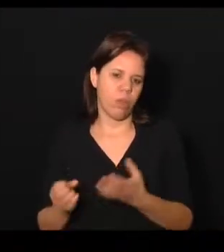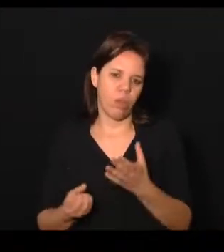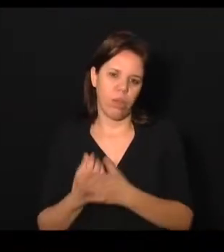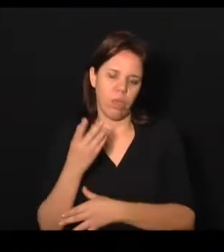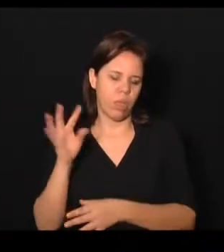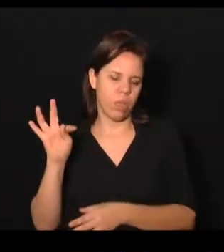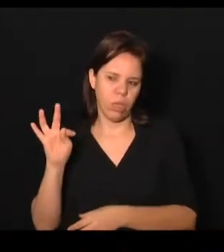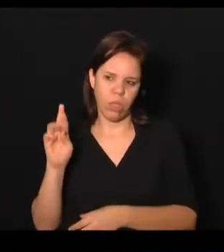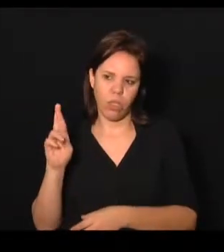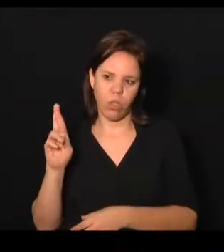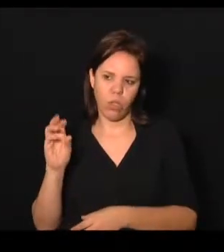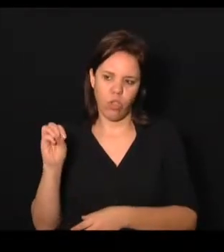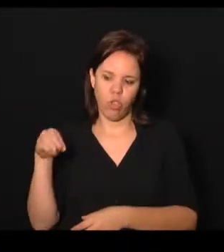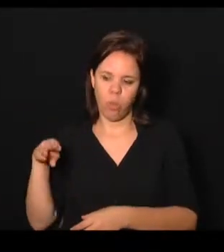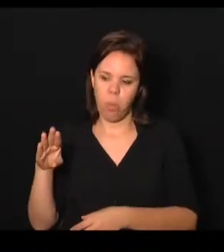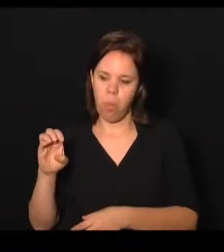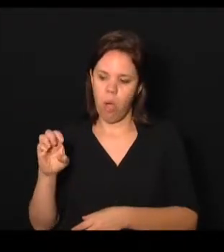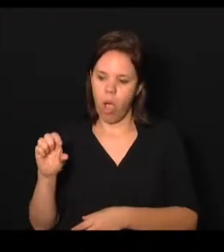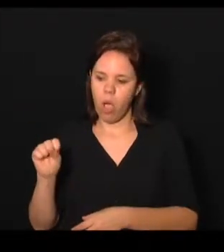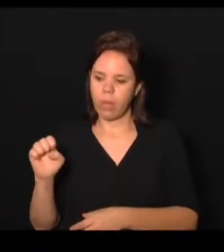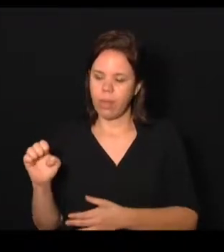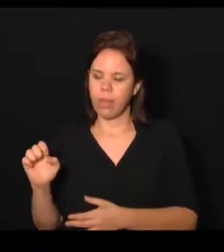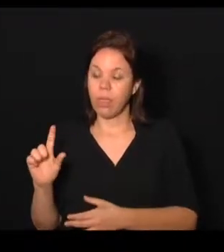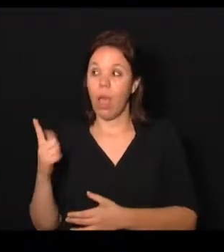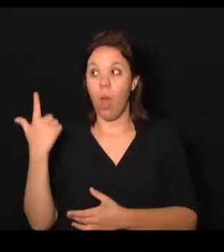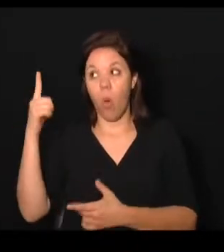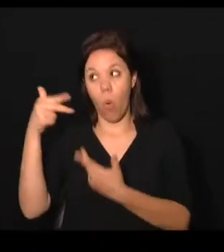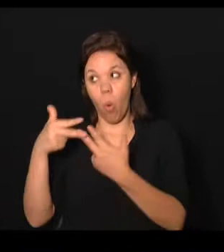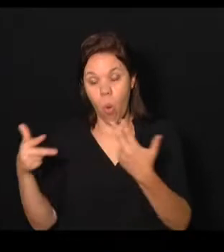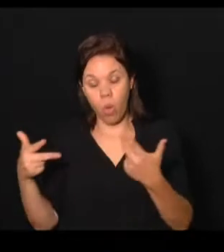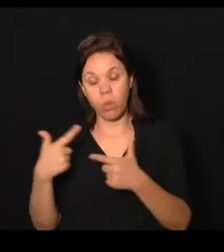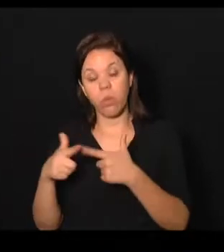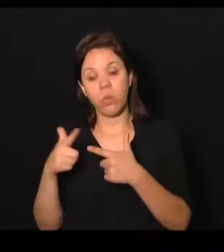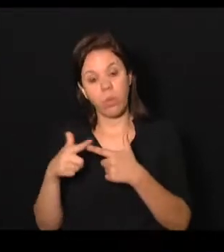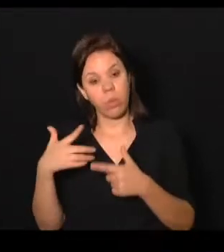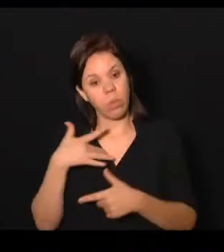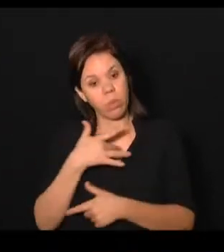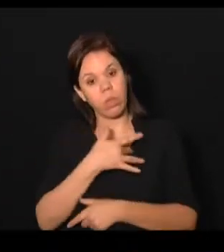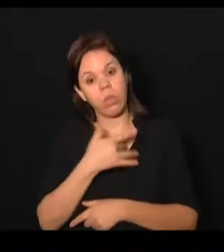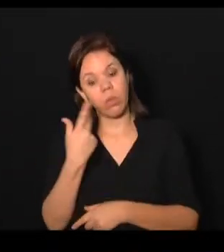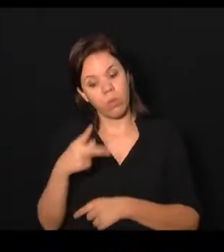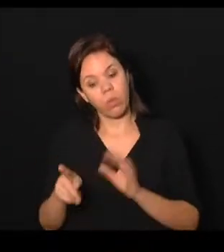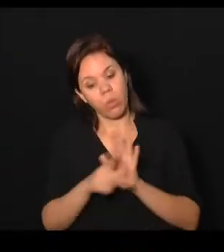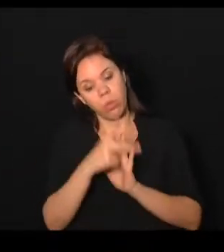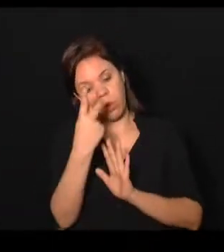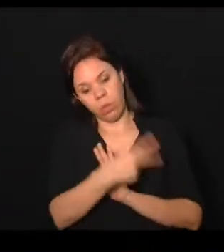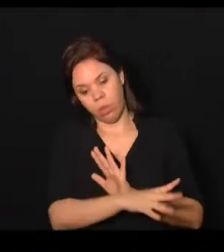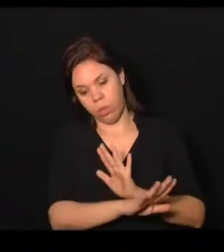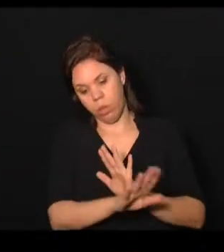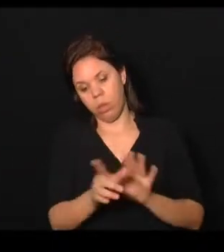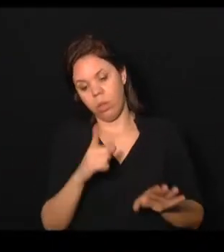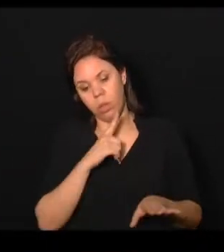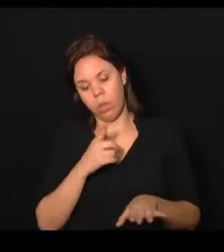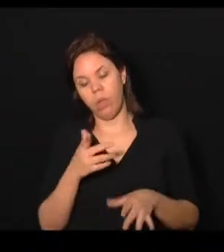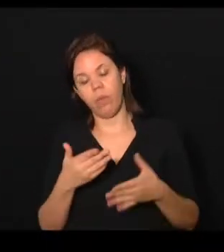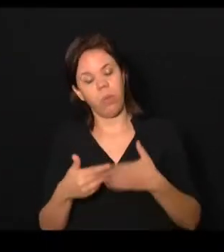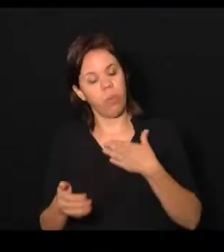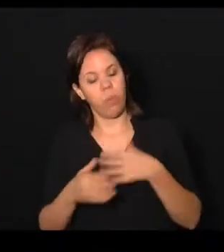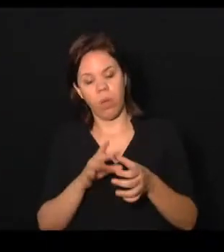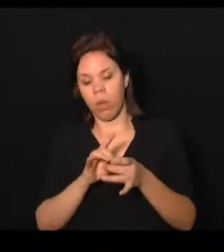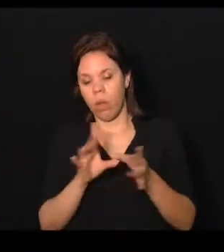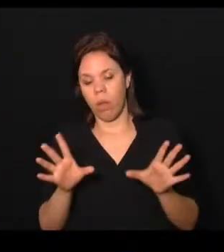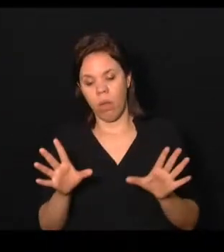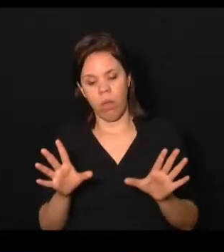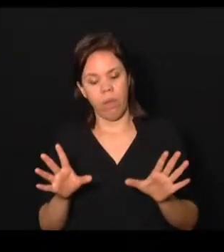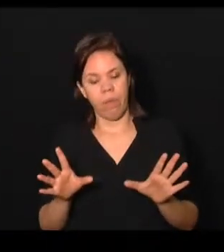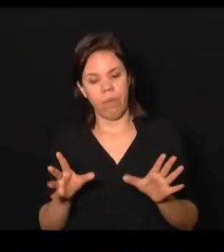O que causa trombose são outras condições clínicas que a pessoa provavelmente já teria independente da doação de sangue. Tá?